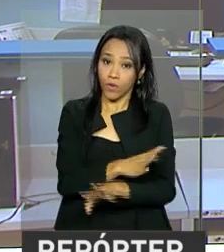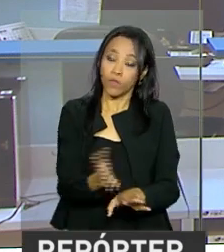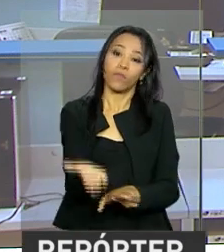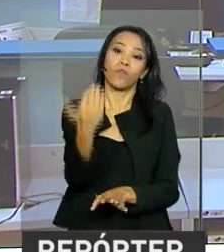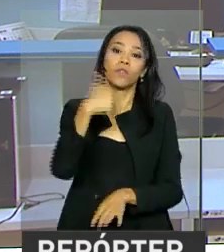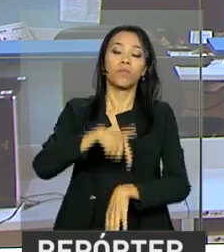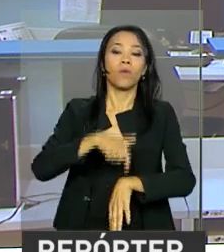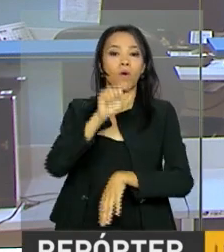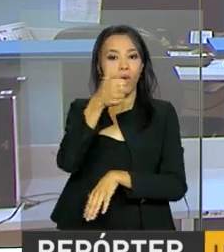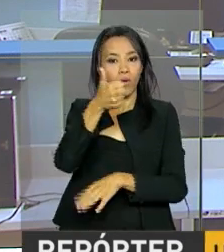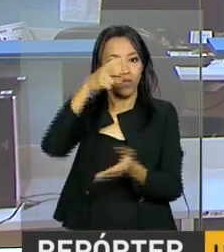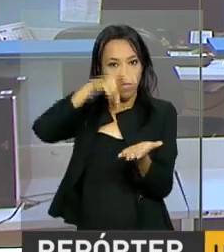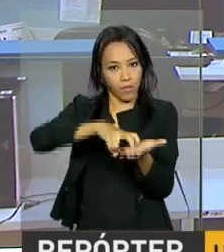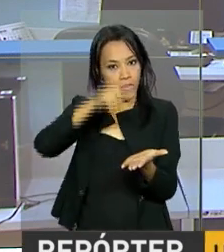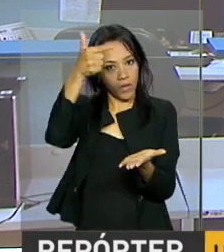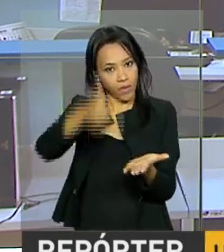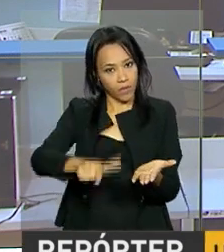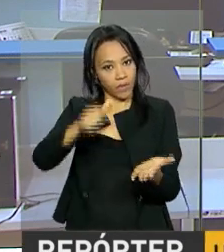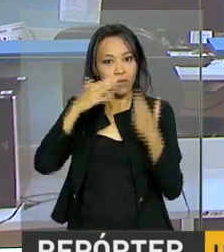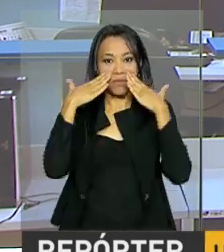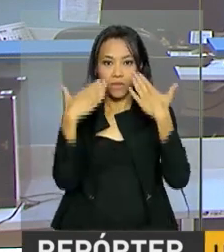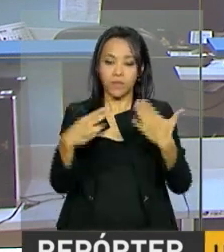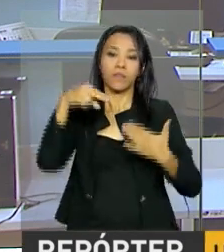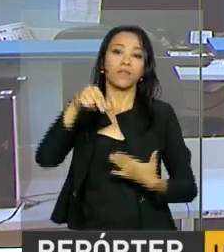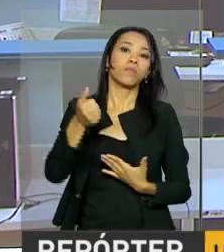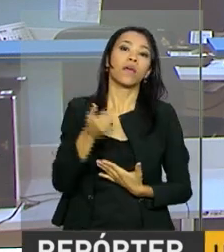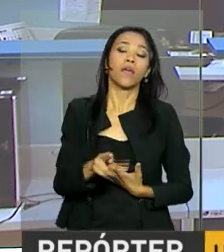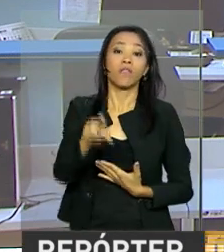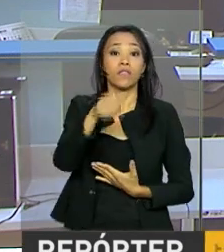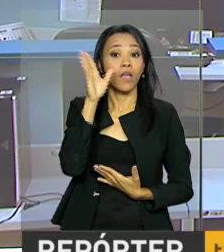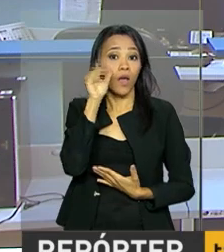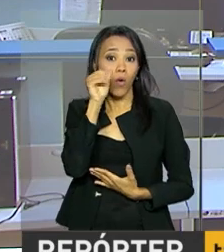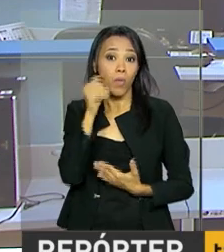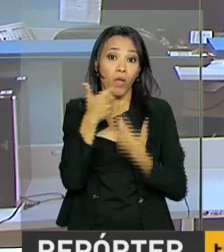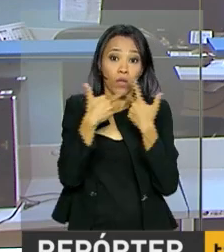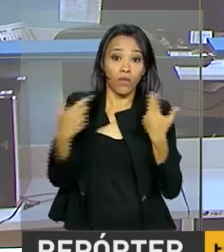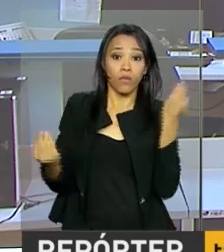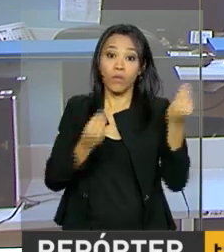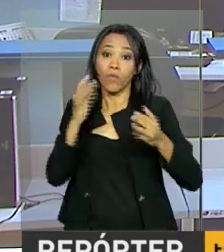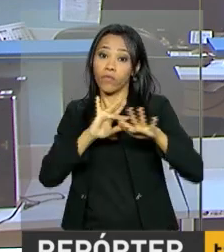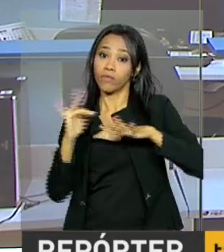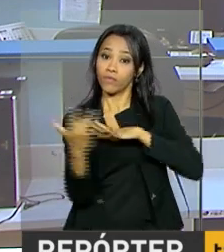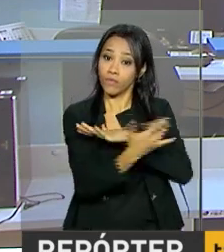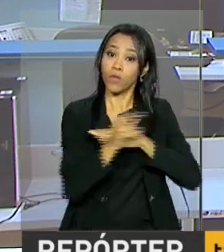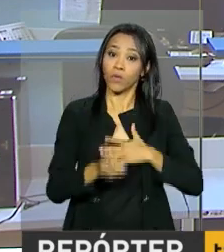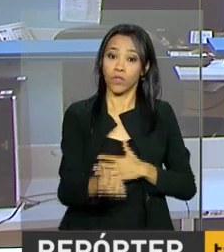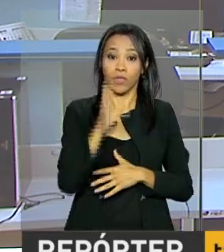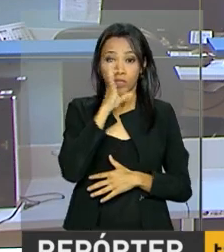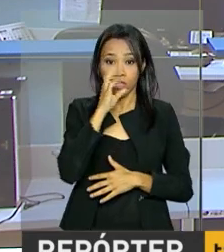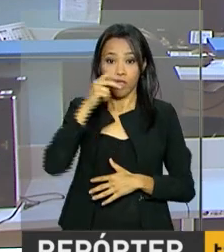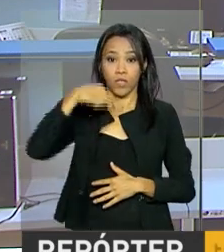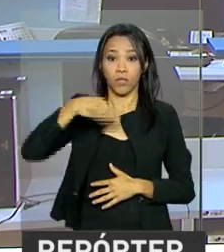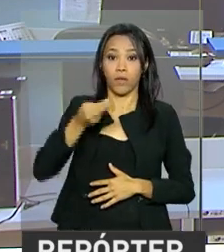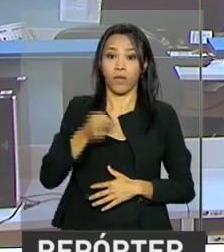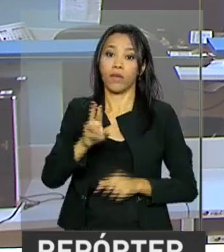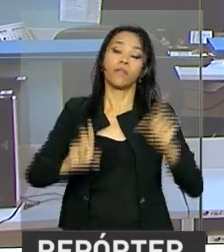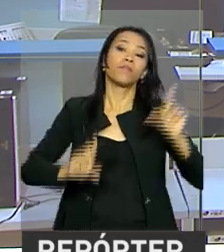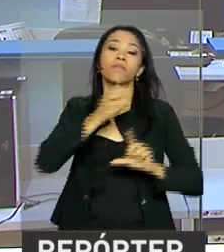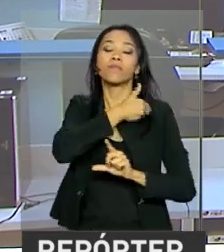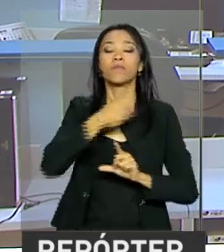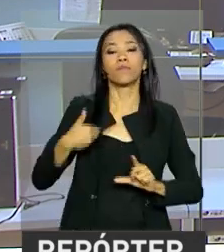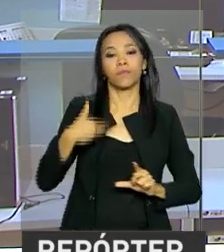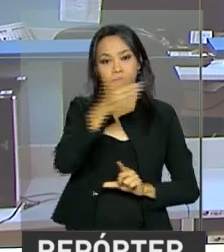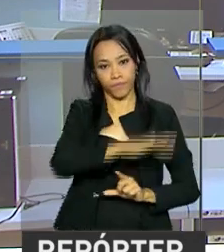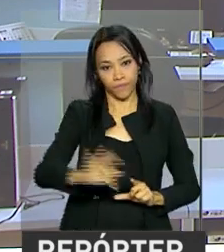11 da manhã na próxima edição do repórter NBR acompanha as novidades também Pelas nossas redes sociais Continue com a gente aqui na TV NBR a a